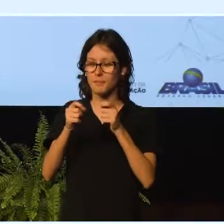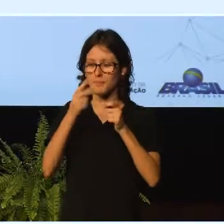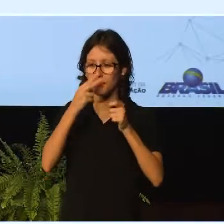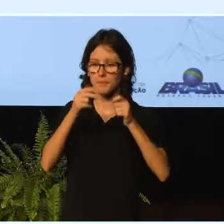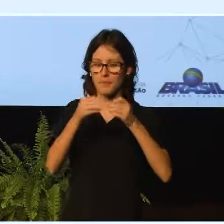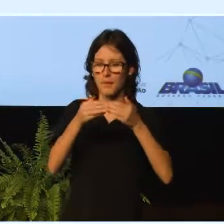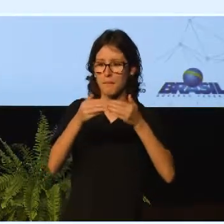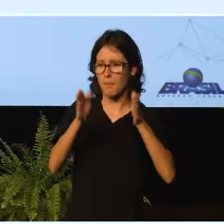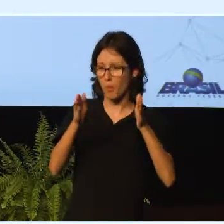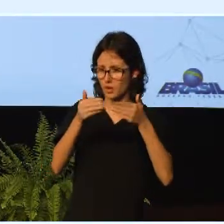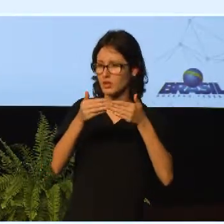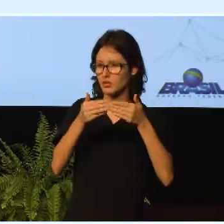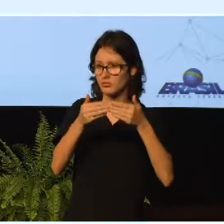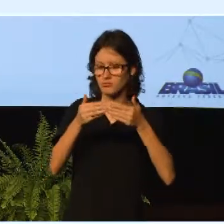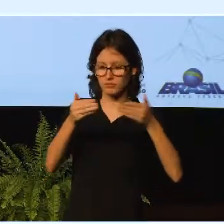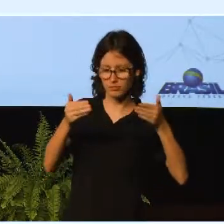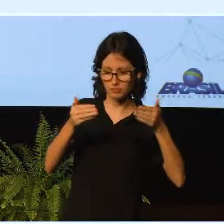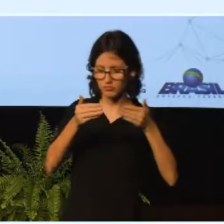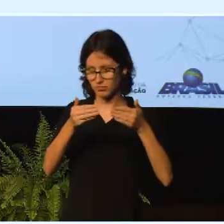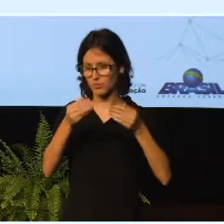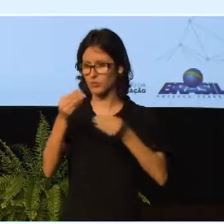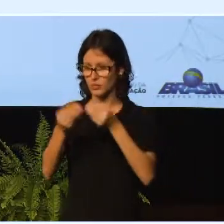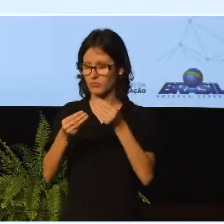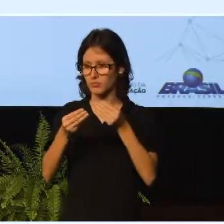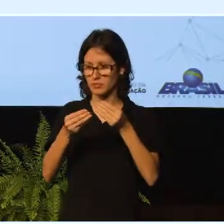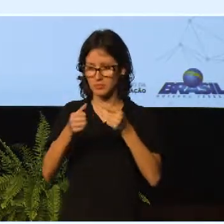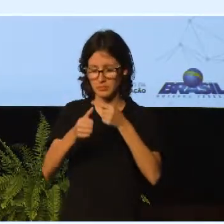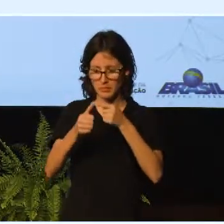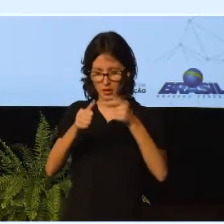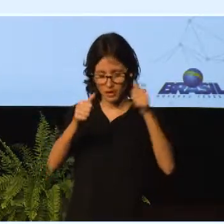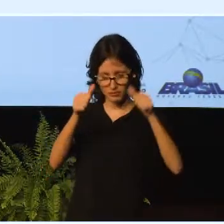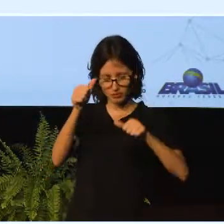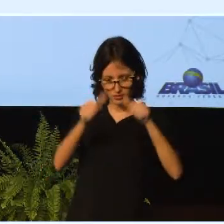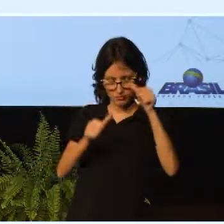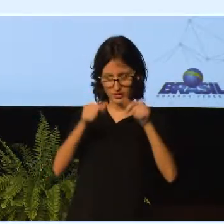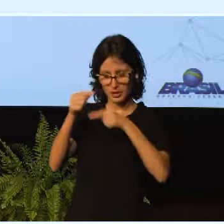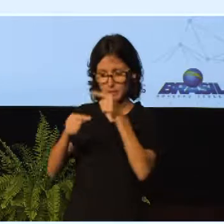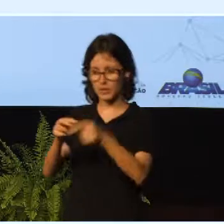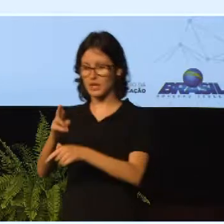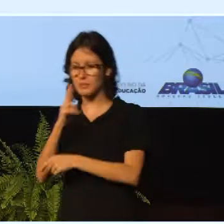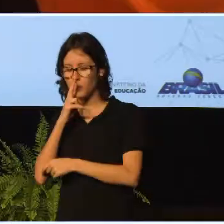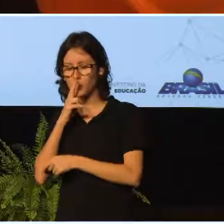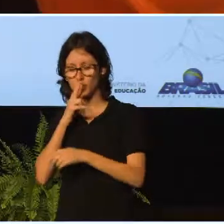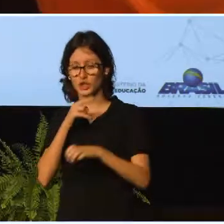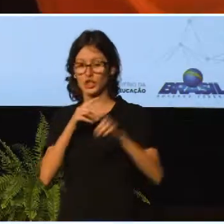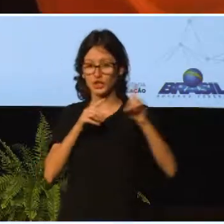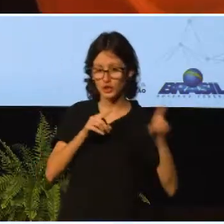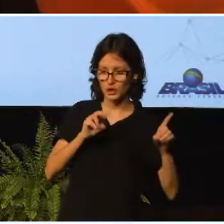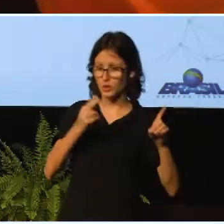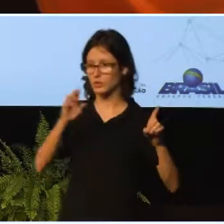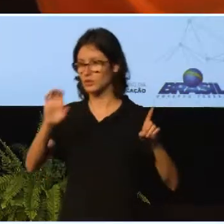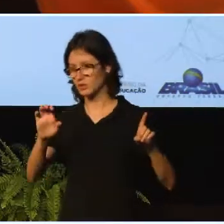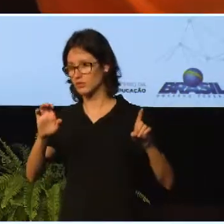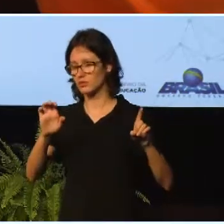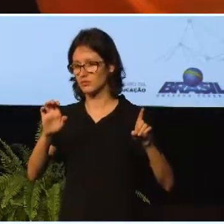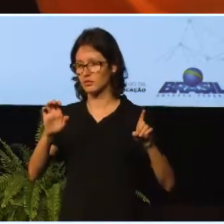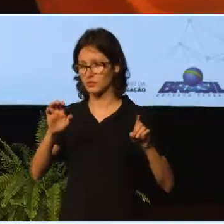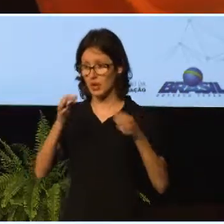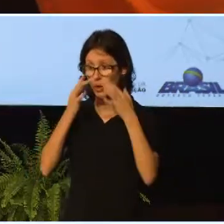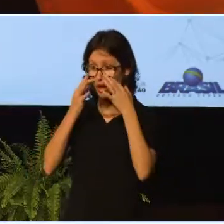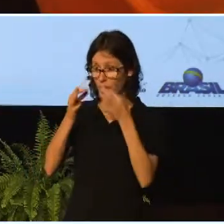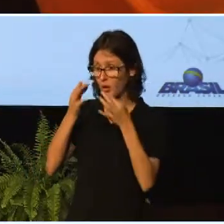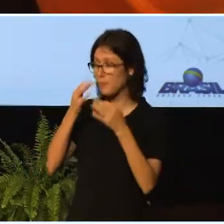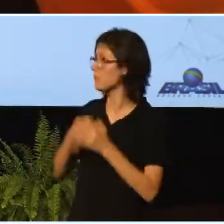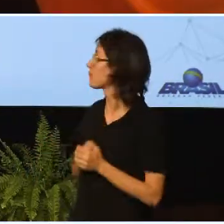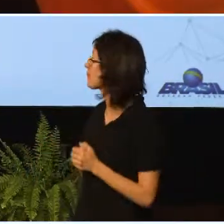portas. Ela varia. Depois ele volta aqui e responde, ou à direita ou à esquerda. Então vamos